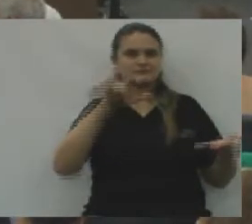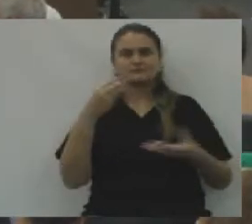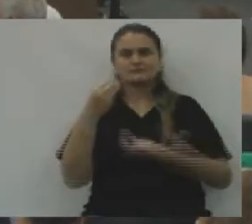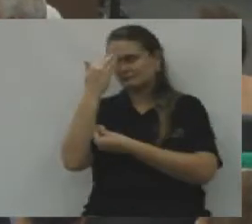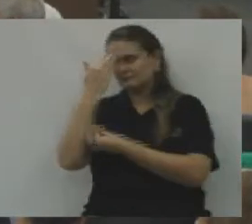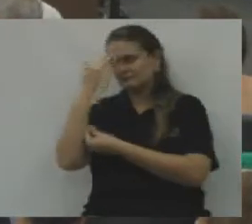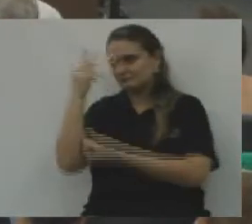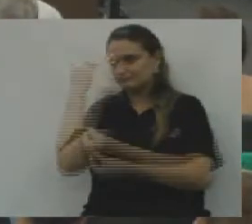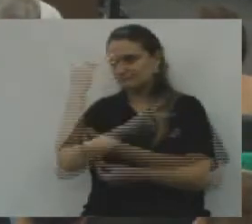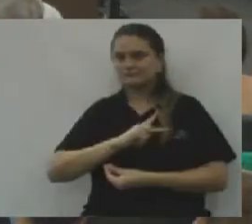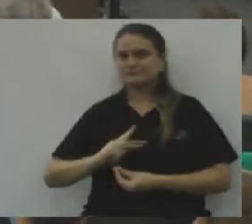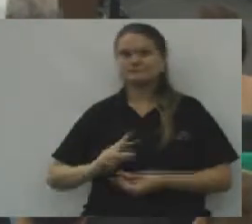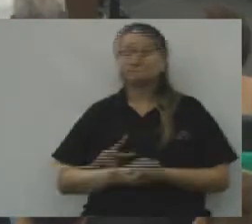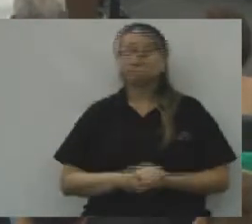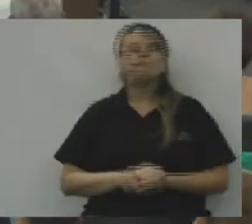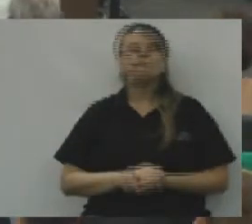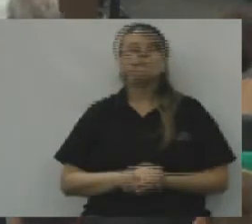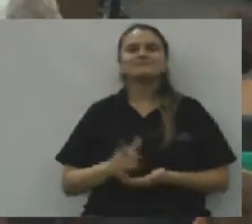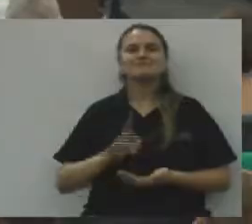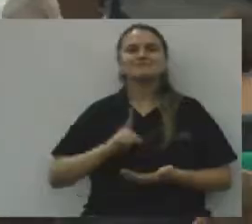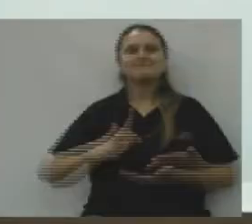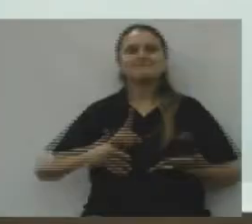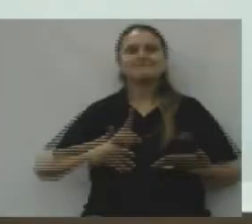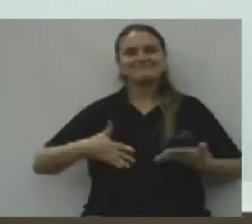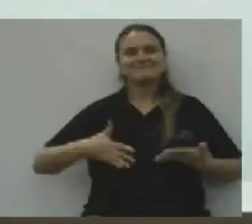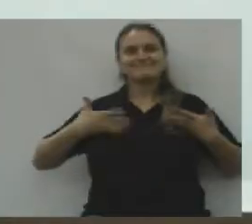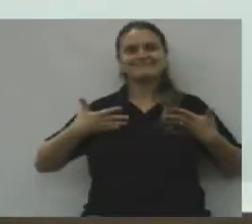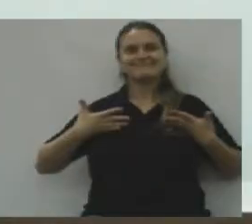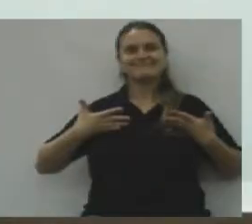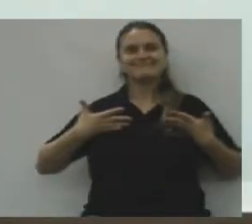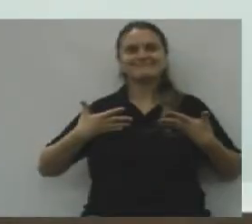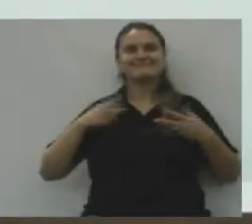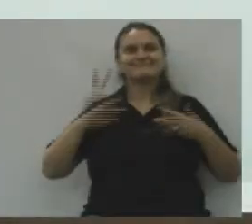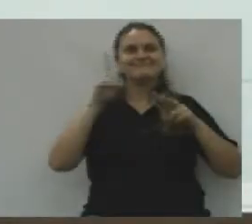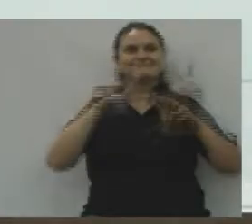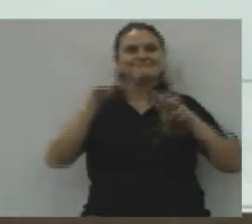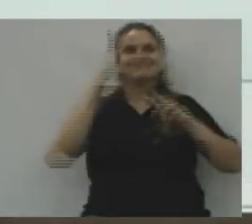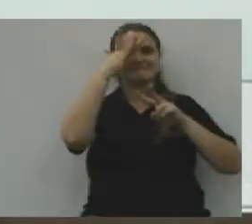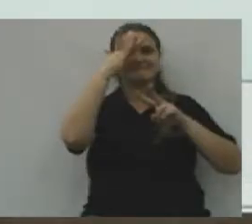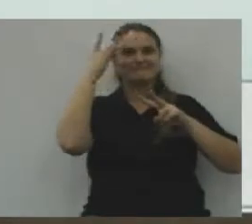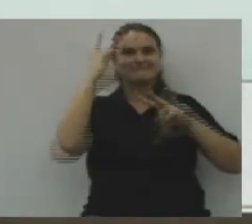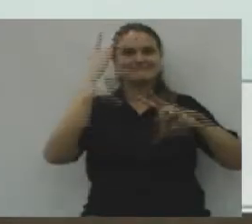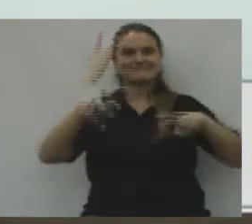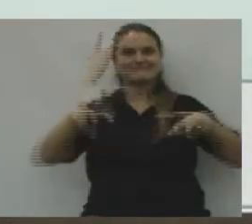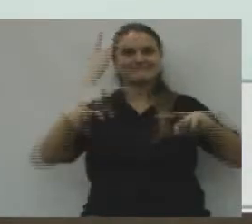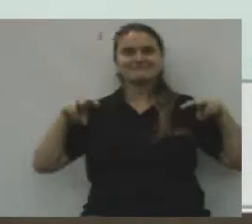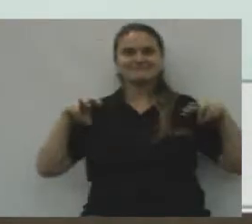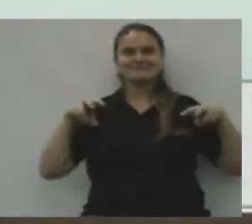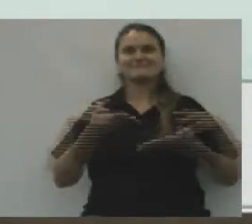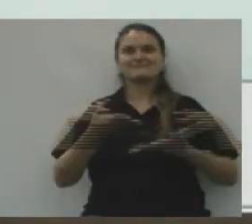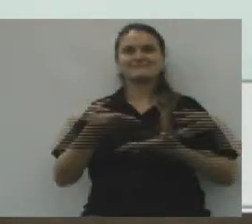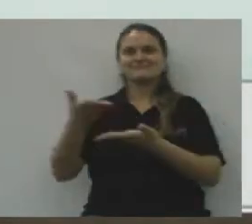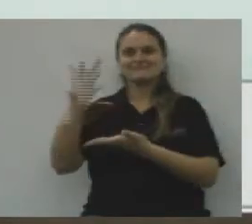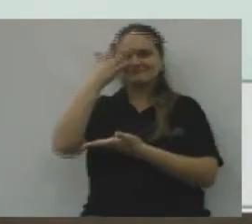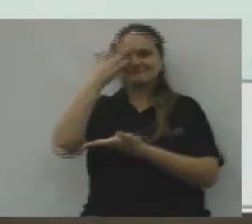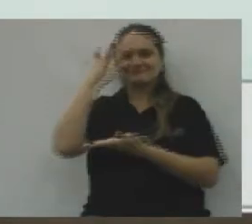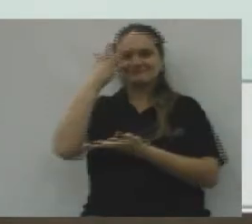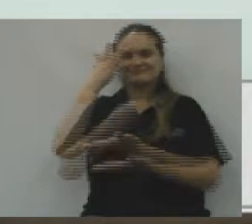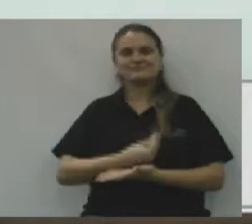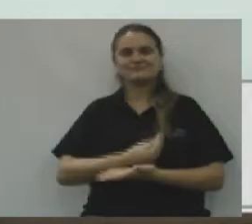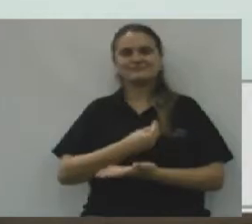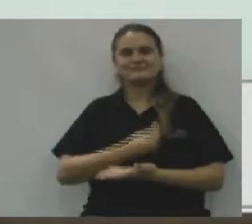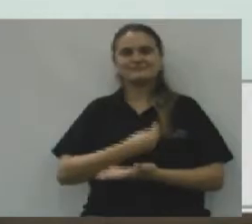presidente. Com uma alegria muito grande de ver a casa cheia, senhores munícipes,